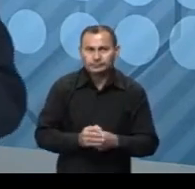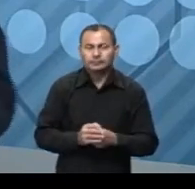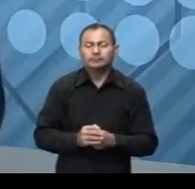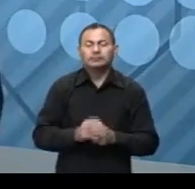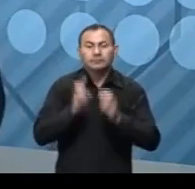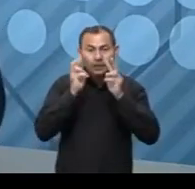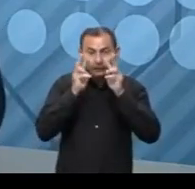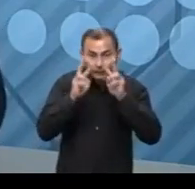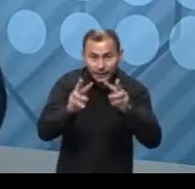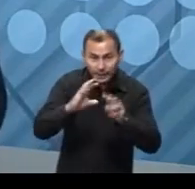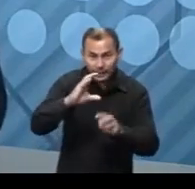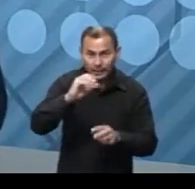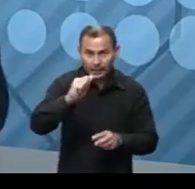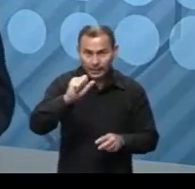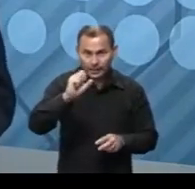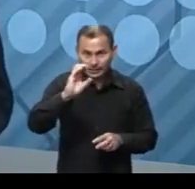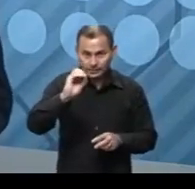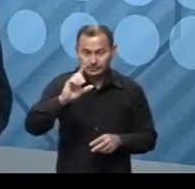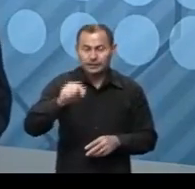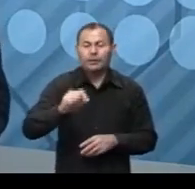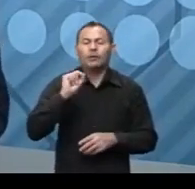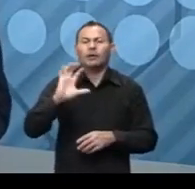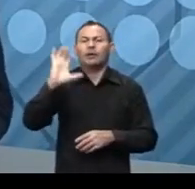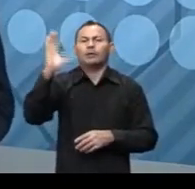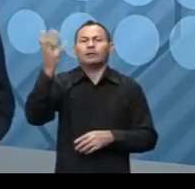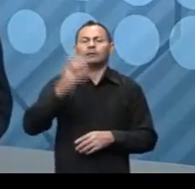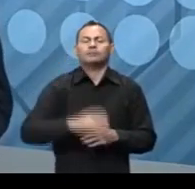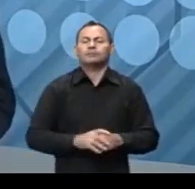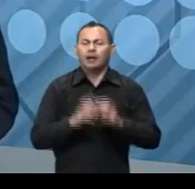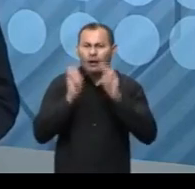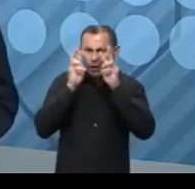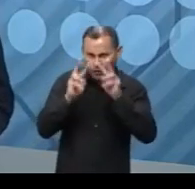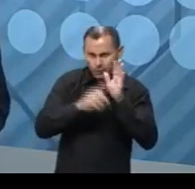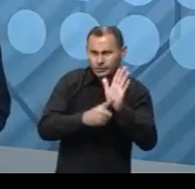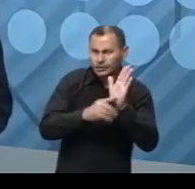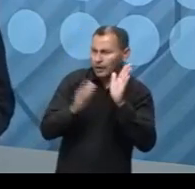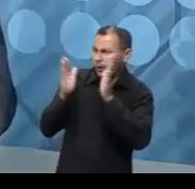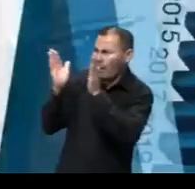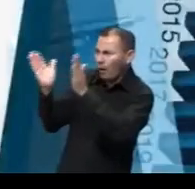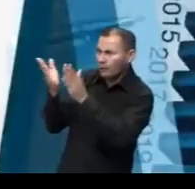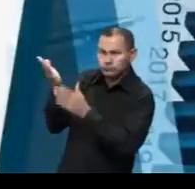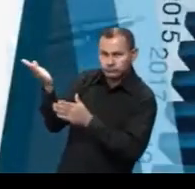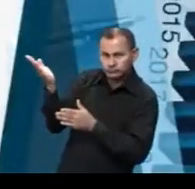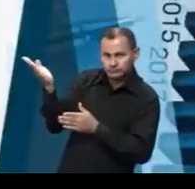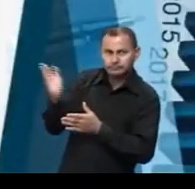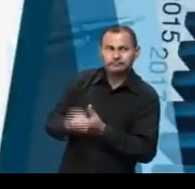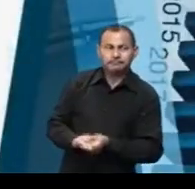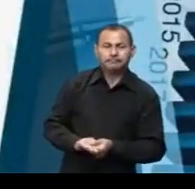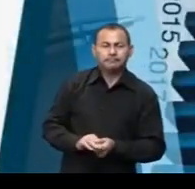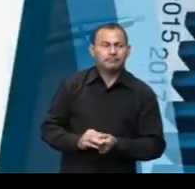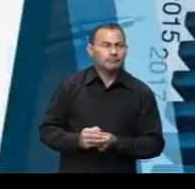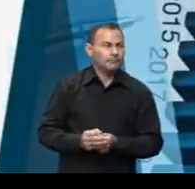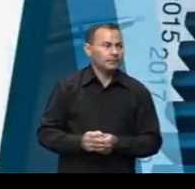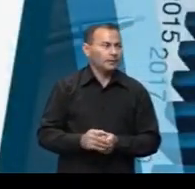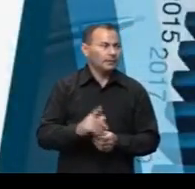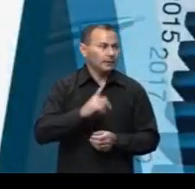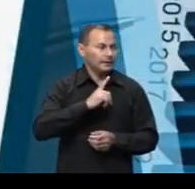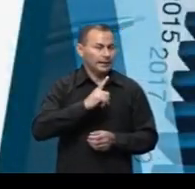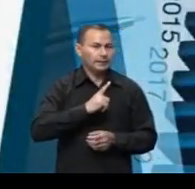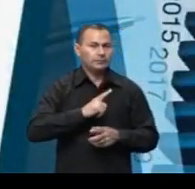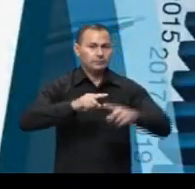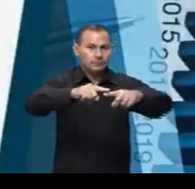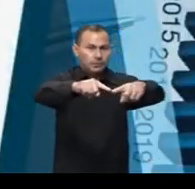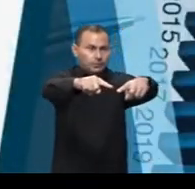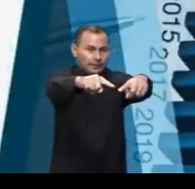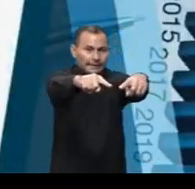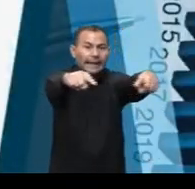perícias, já vi casos onde, o que acontece? Me acompanha ali no quadro. Vamos ali no quadro rapidinho. Você tem um terreno.